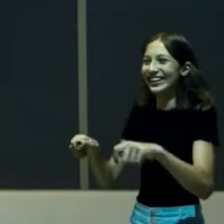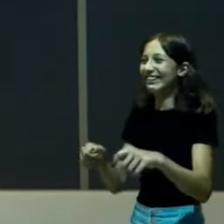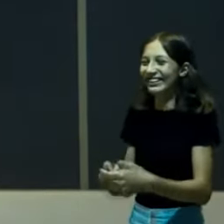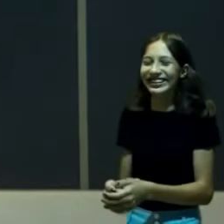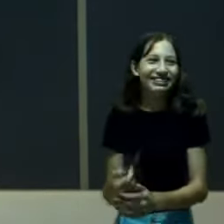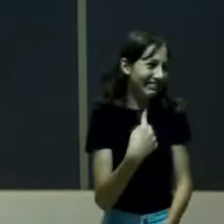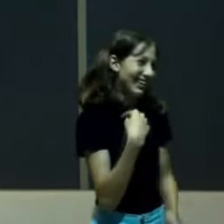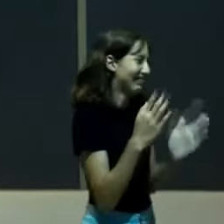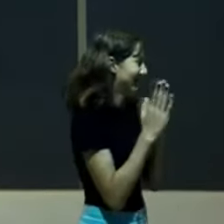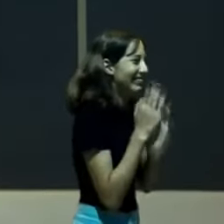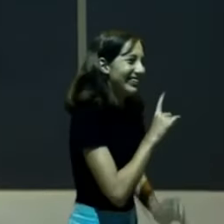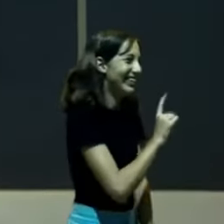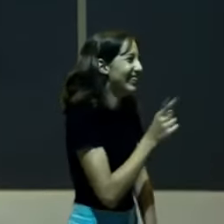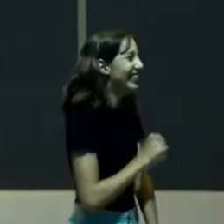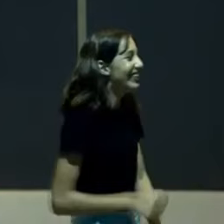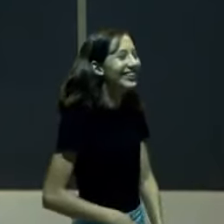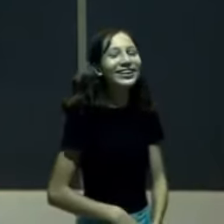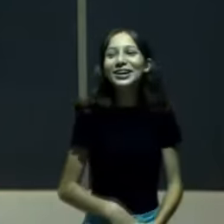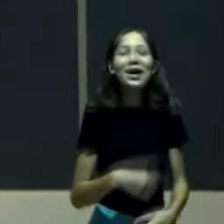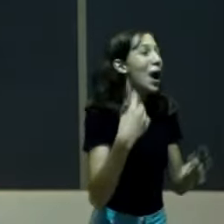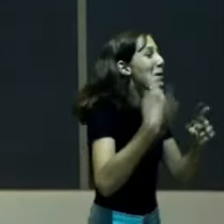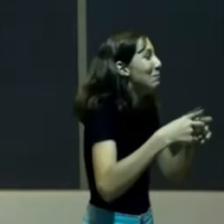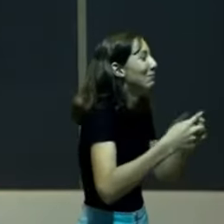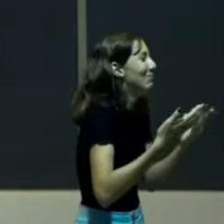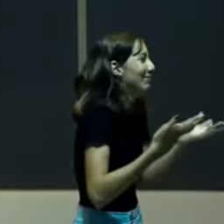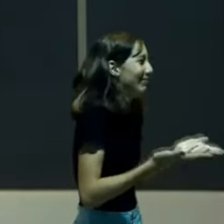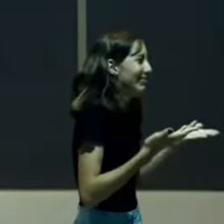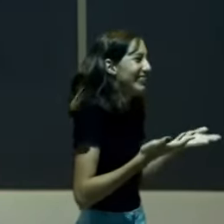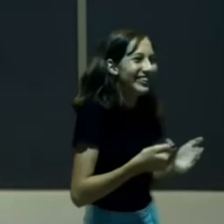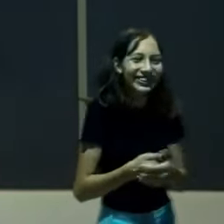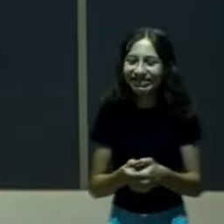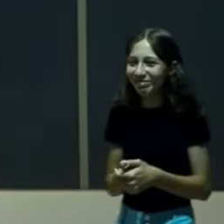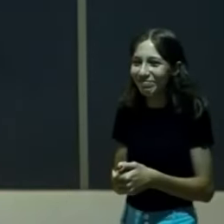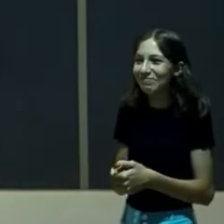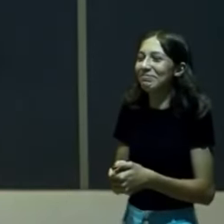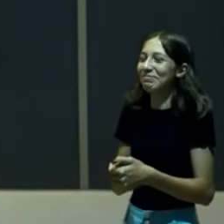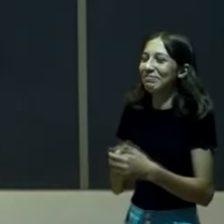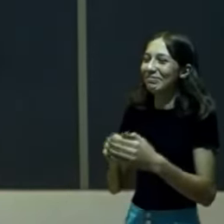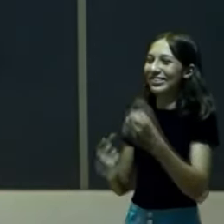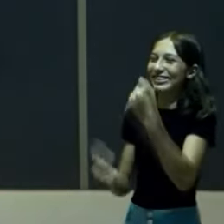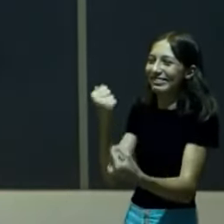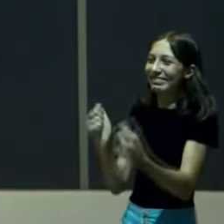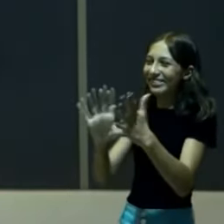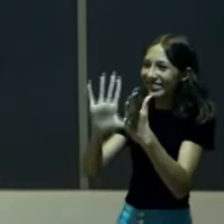não. Por quê? Roubaram minha caminhonete, pastor. E eu não tinha seguro.